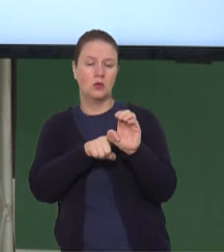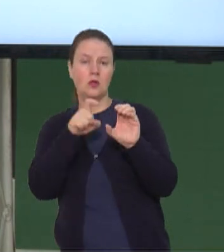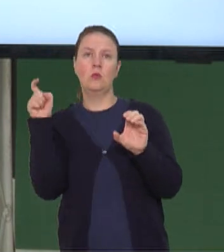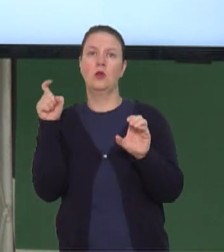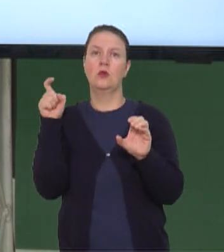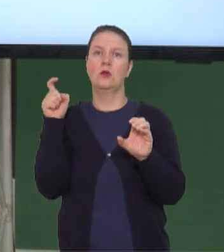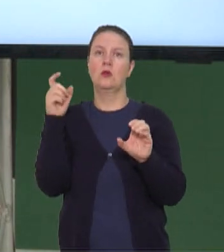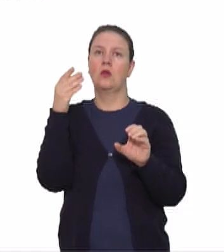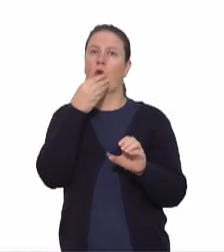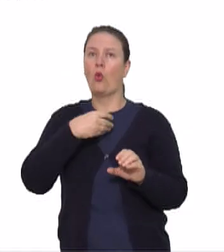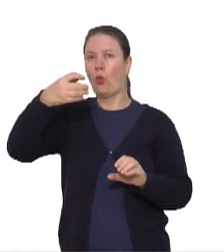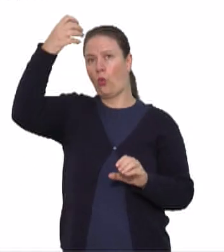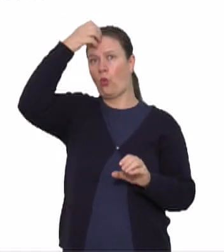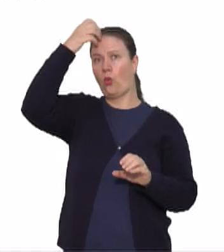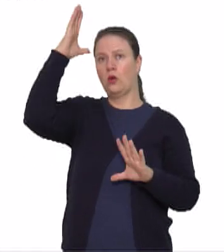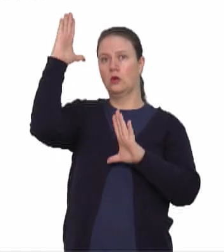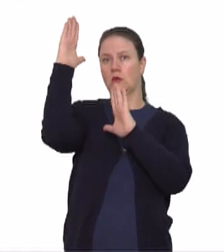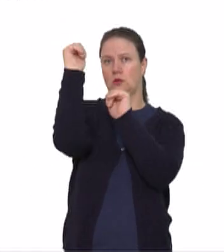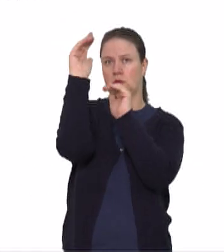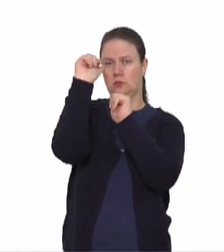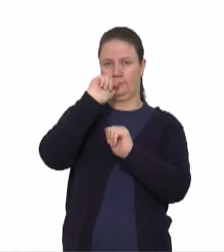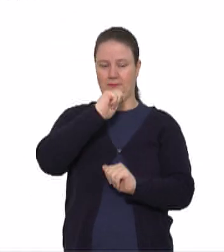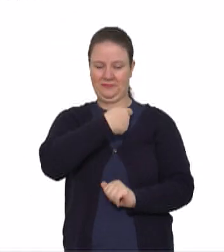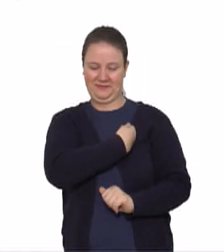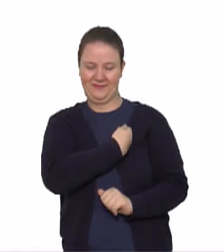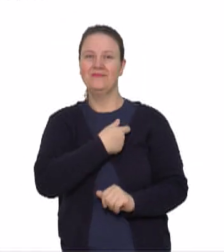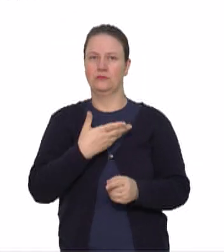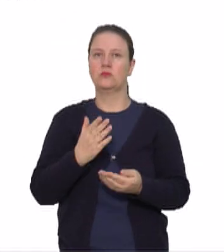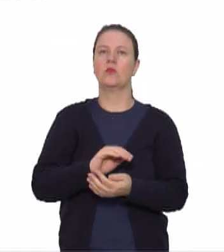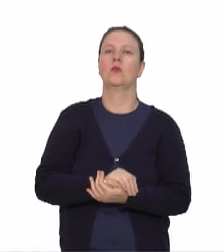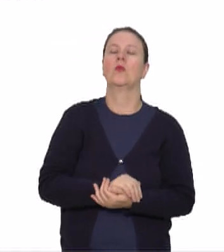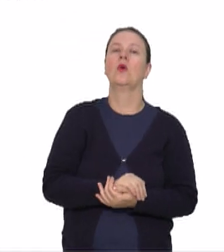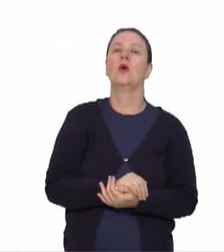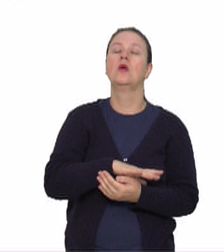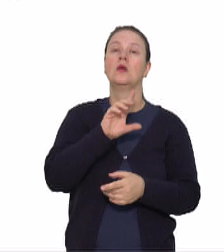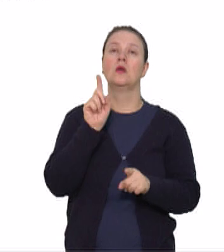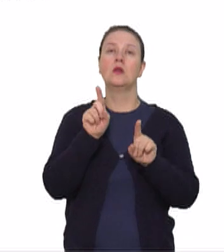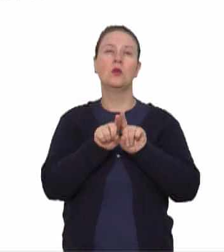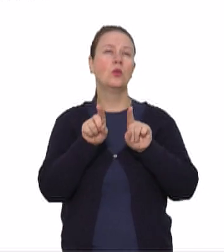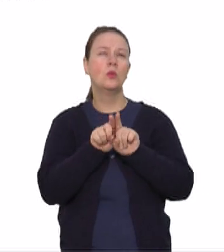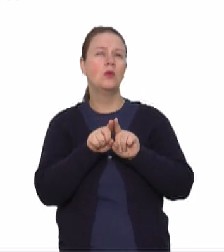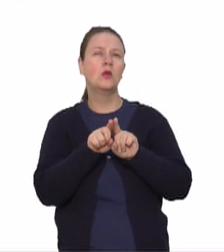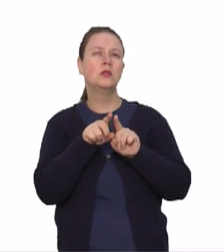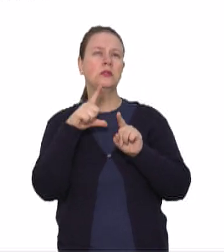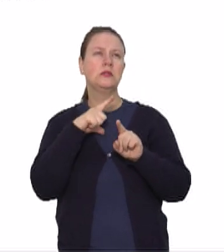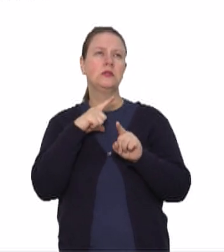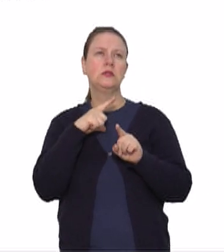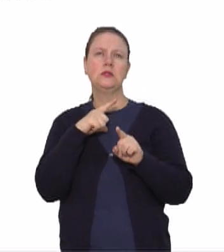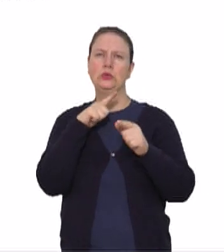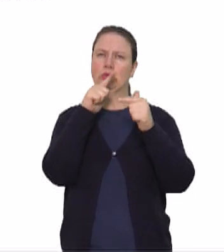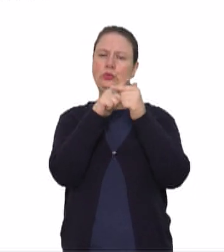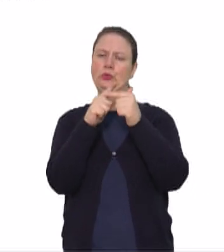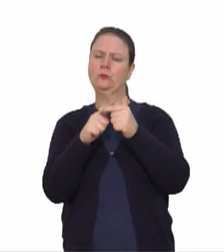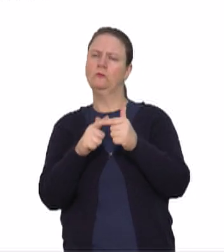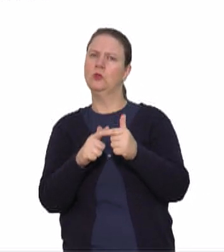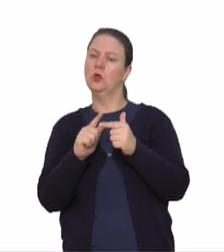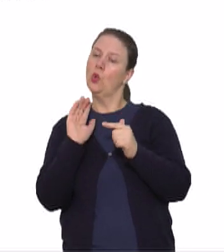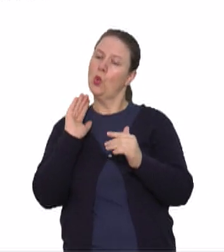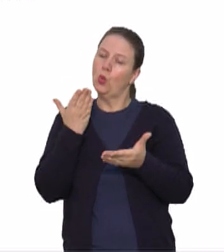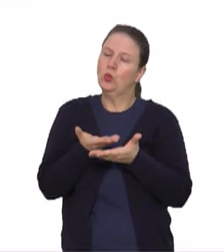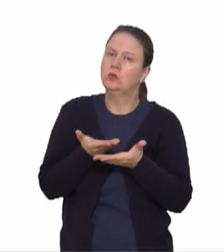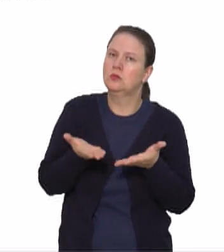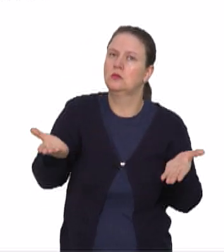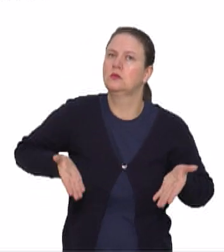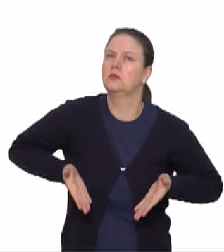tá? Isso nos faz levantar algumas questões acerca da independência do Haiti, que são as problemáticas de aula, né? Qual a importância